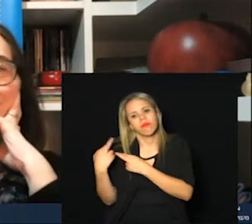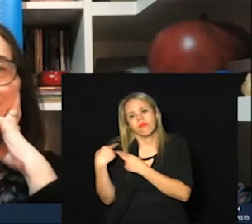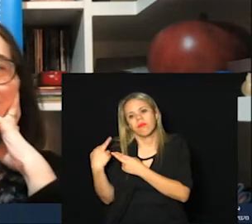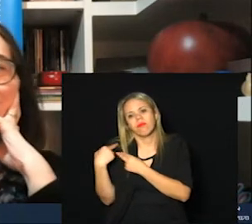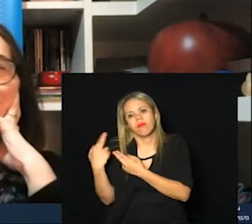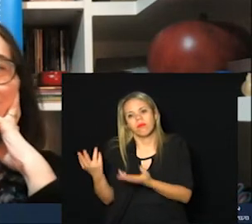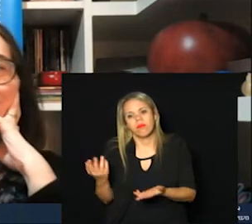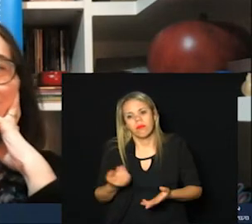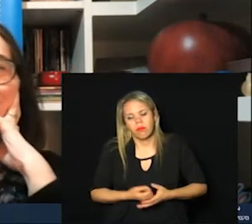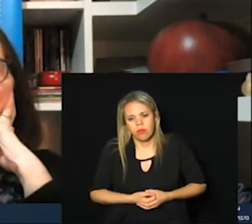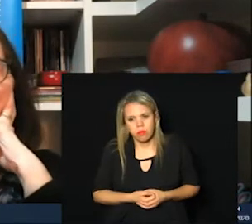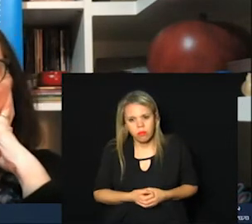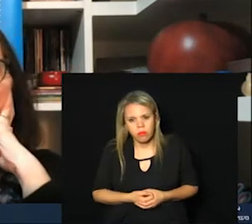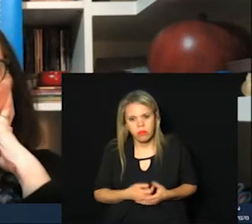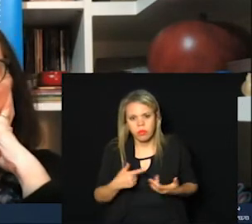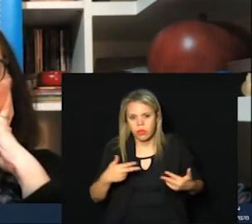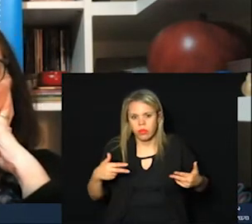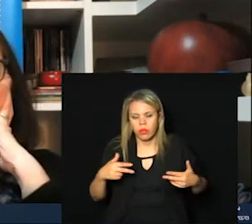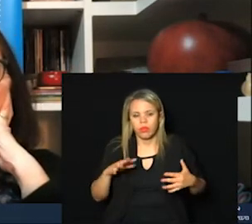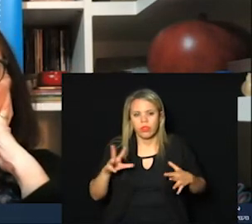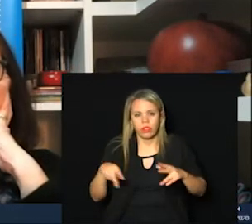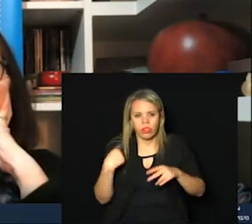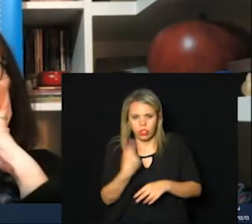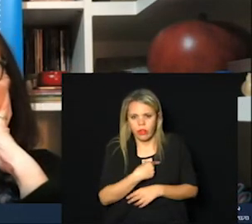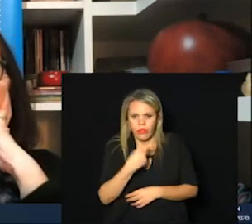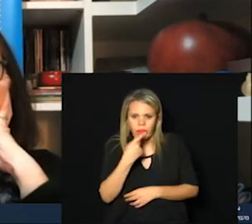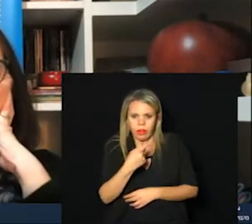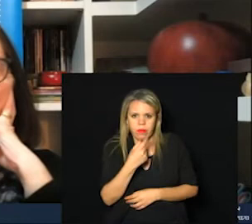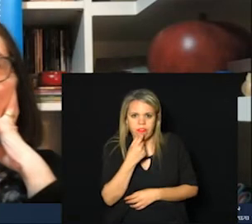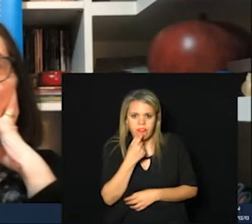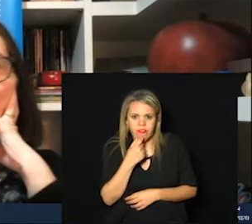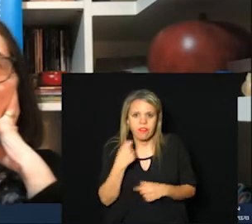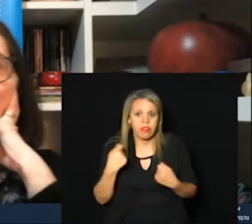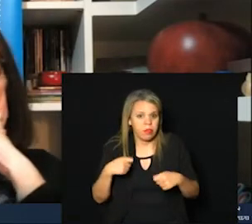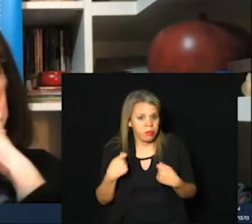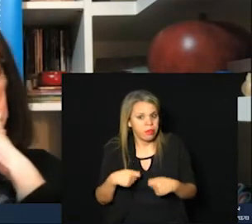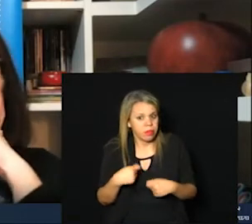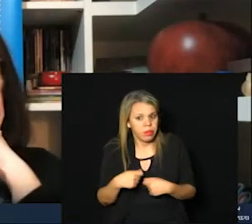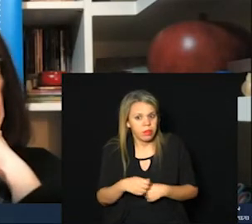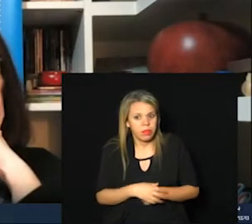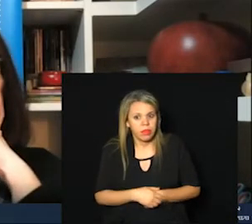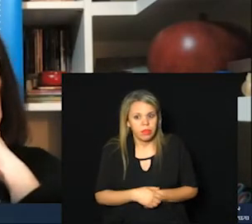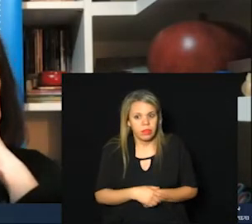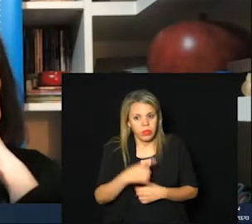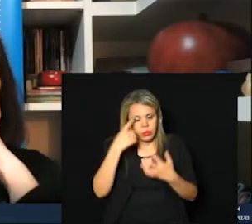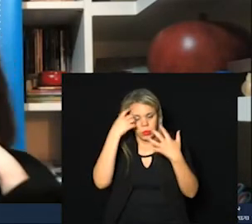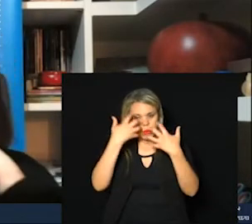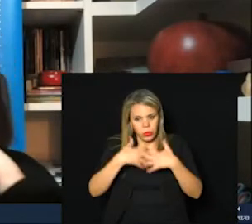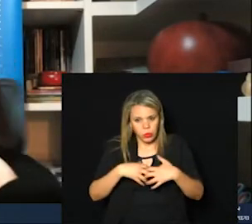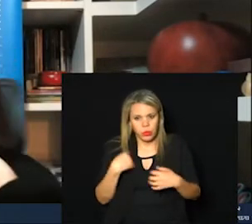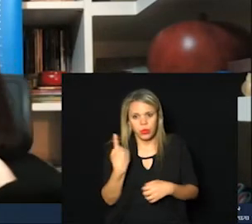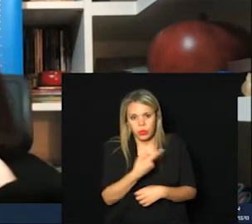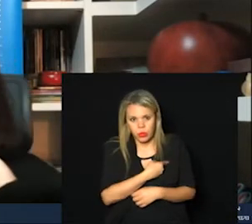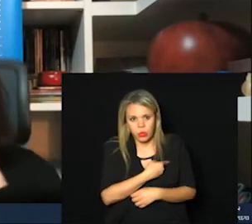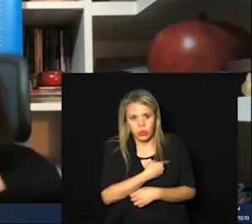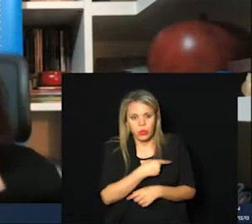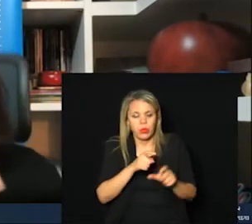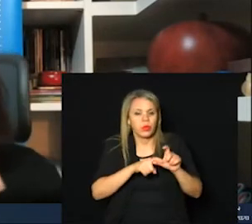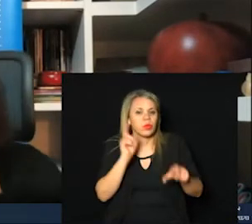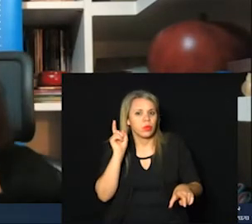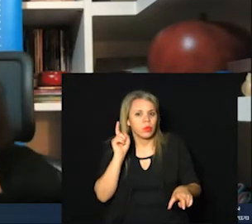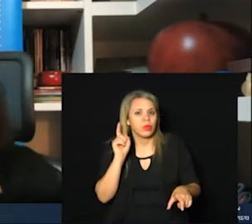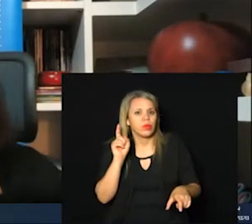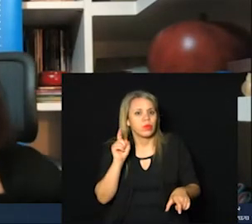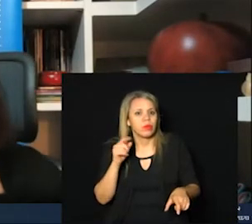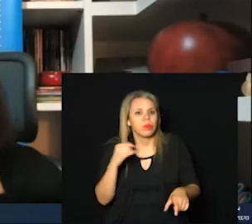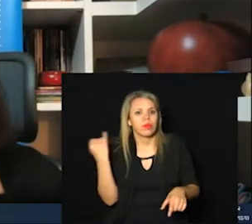responsabilidade, tantas outras virtudes que já falamos. É preciso refletir que somos interdependentes, mais do que isso, nós